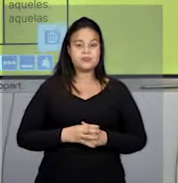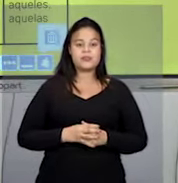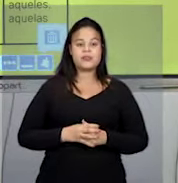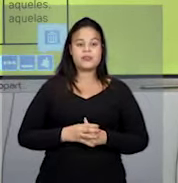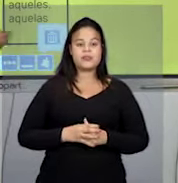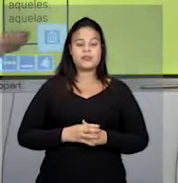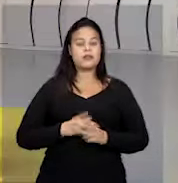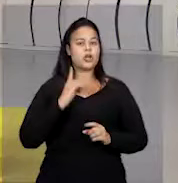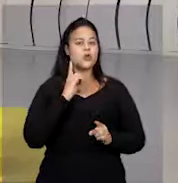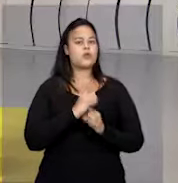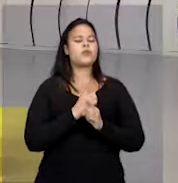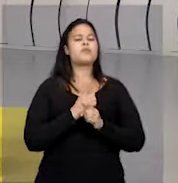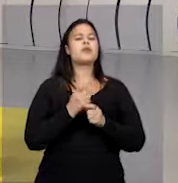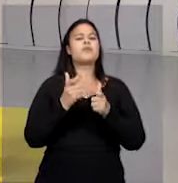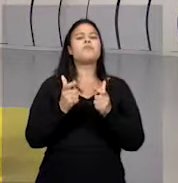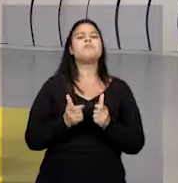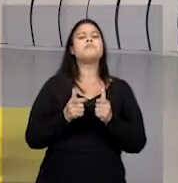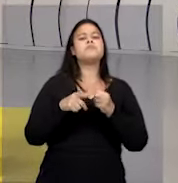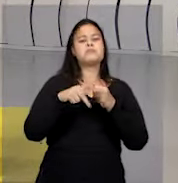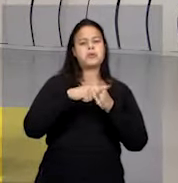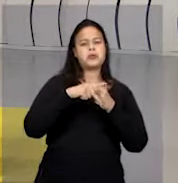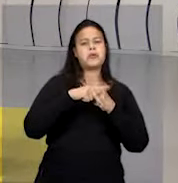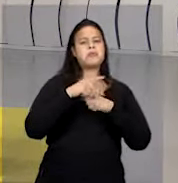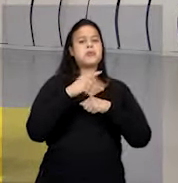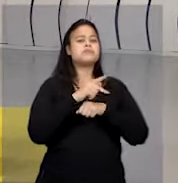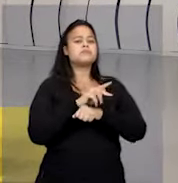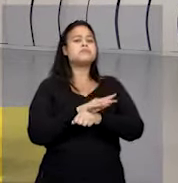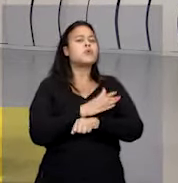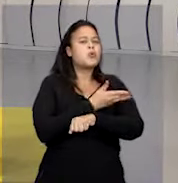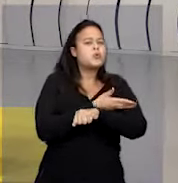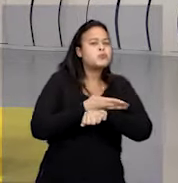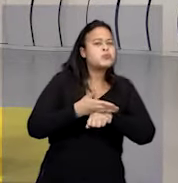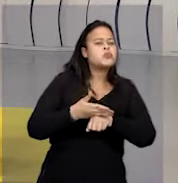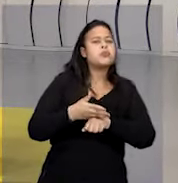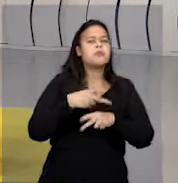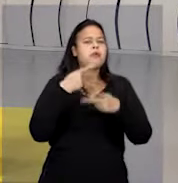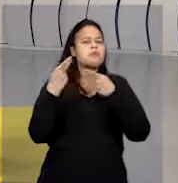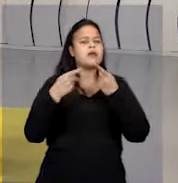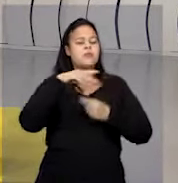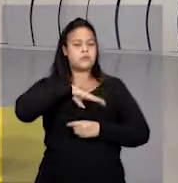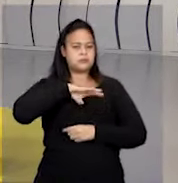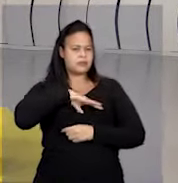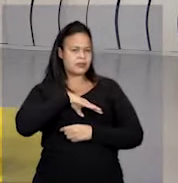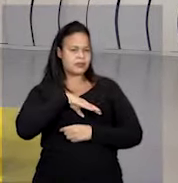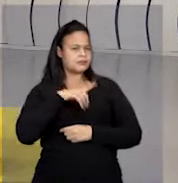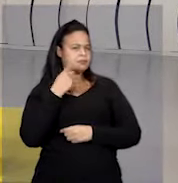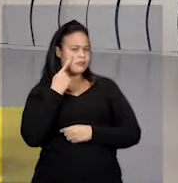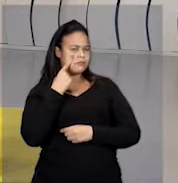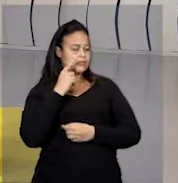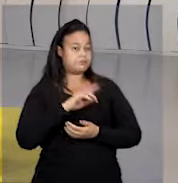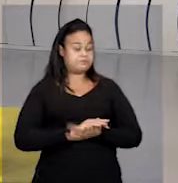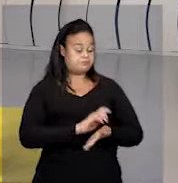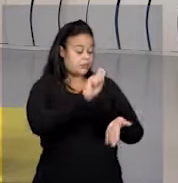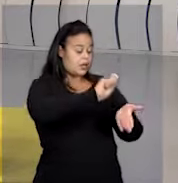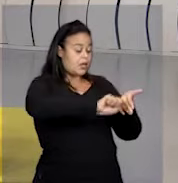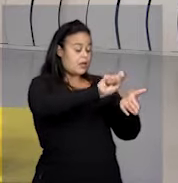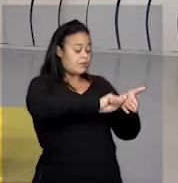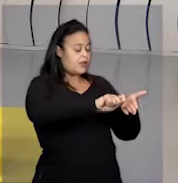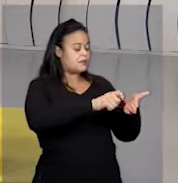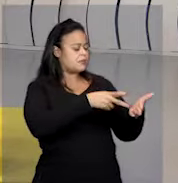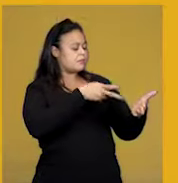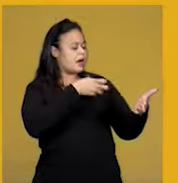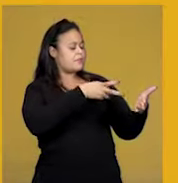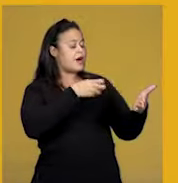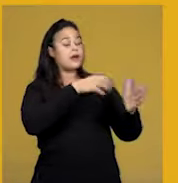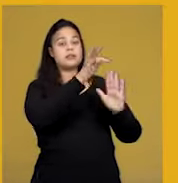gente encontra esses pronomes na nossa prática. Você agora vai pegar o seu PET. Lá você vai encontrar o